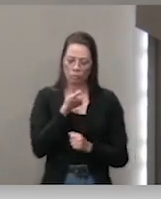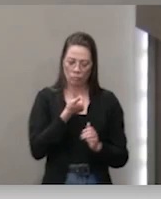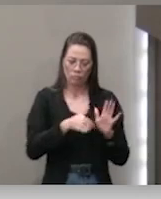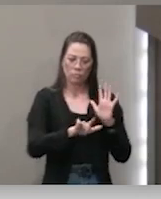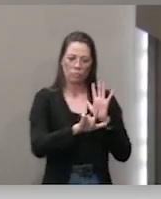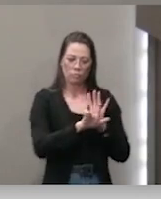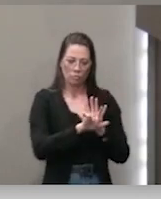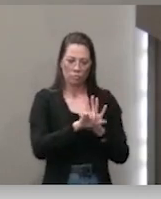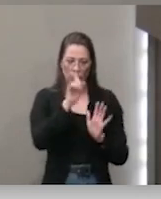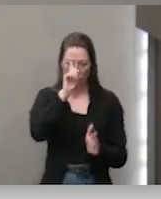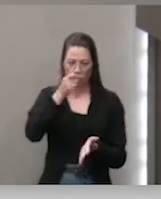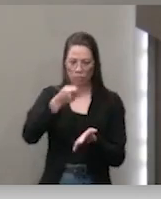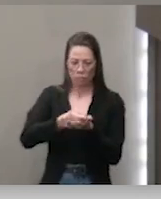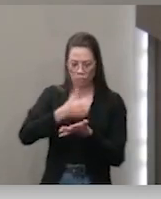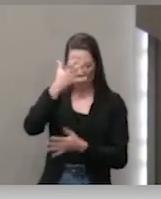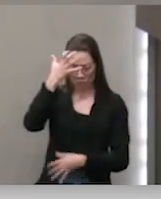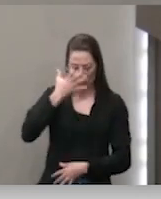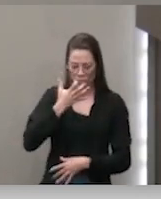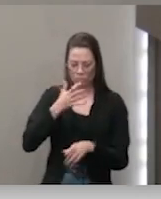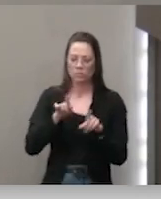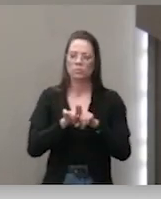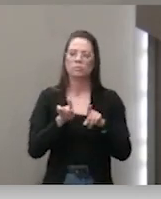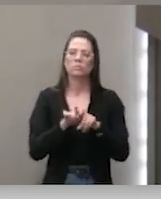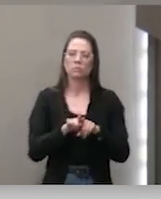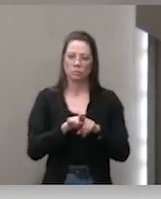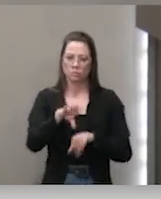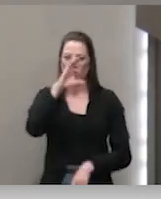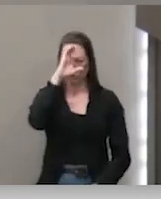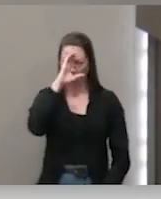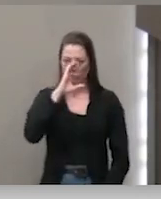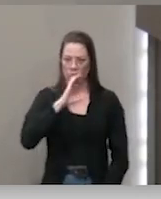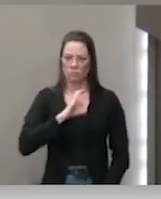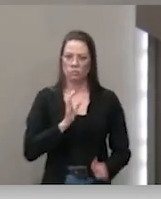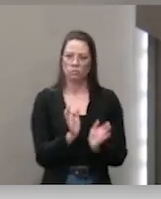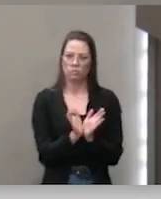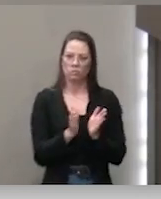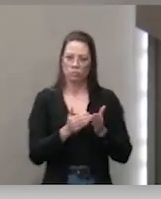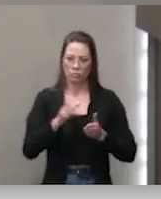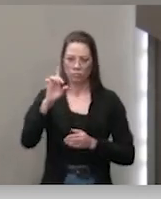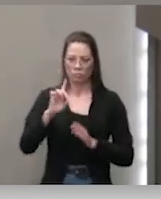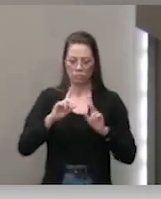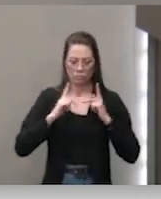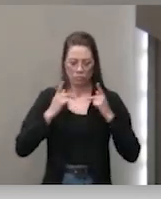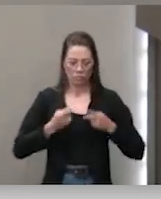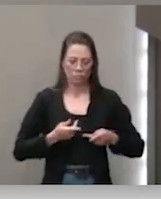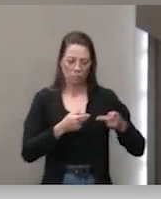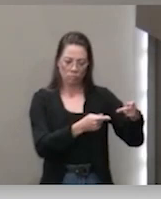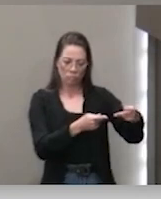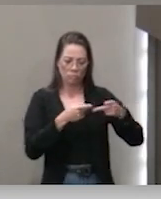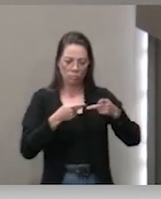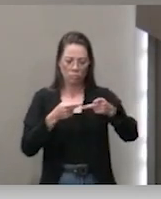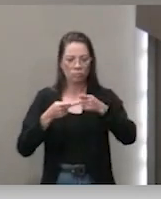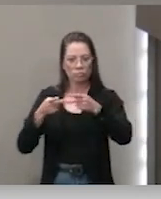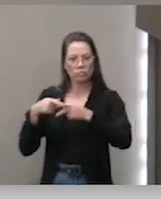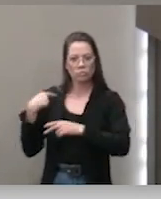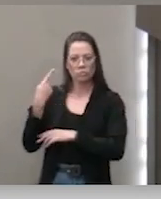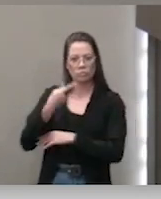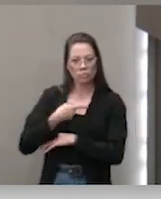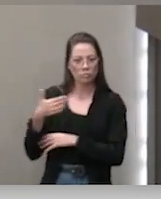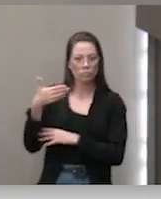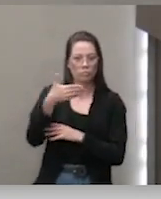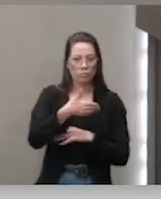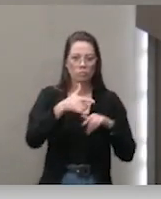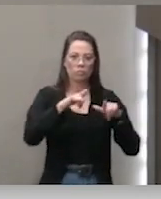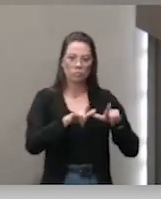que façam a cobrança séria, assim como a Comissão de Cidadania, Cultura e Direitos Humanos está fazendo, nas visitas que a gente está fazendo às nossas emergências